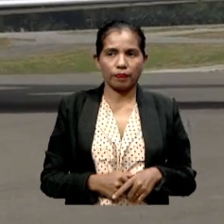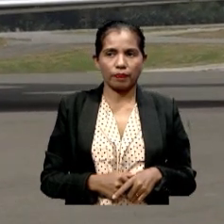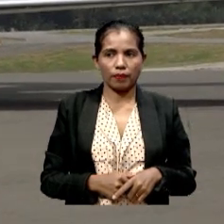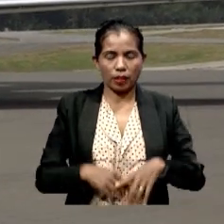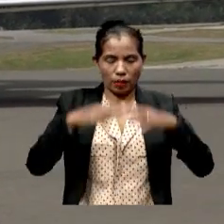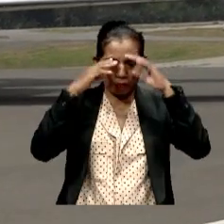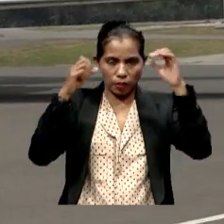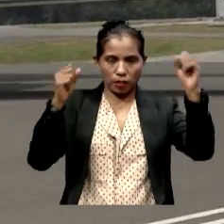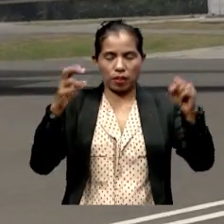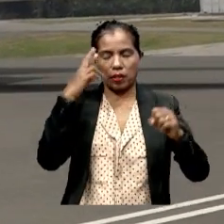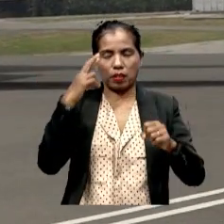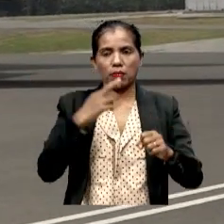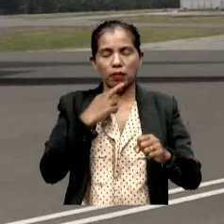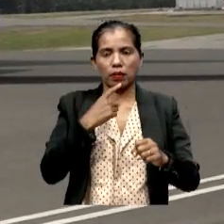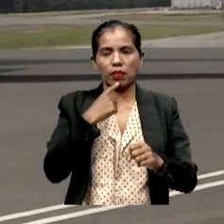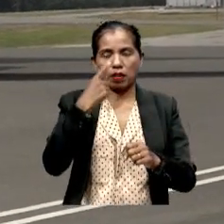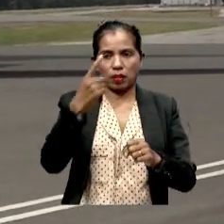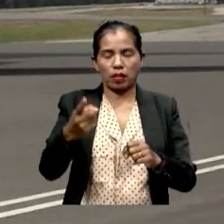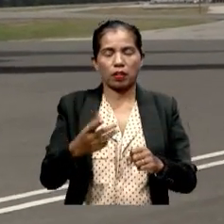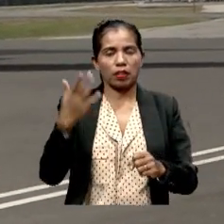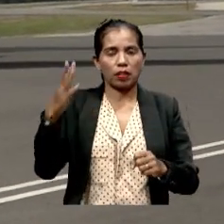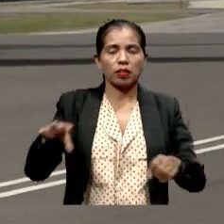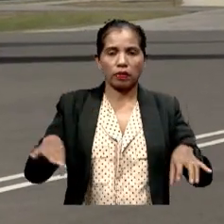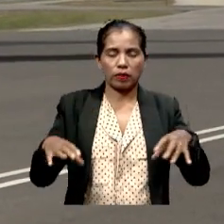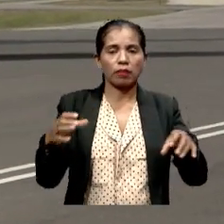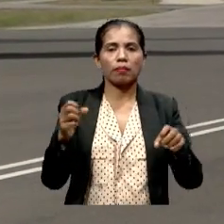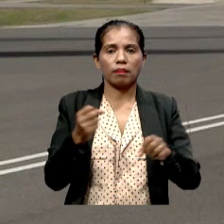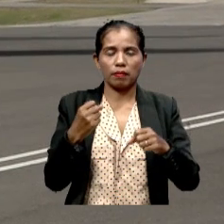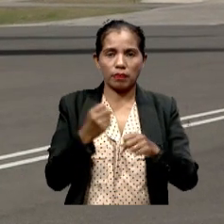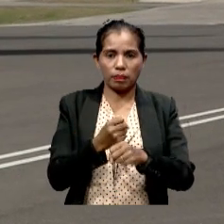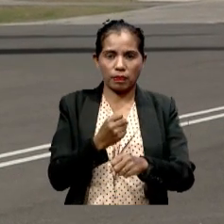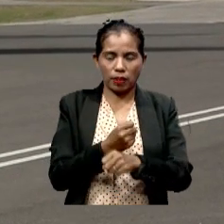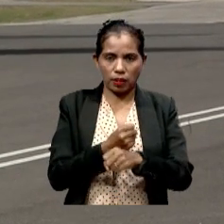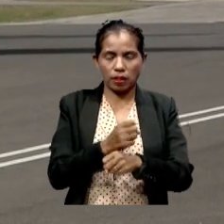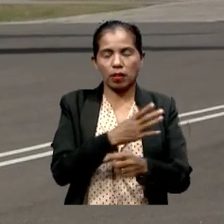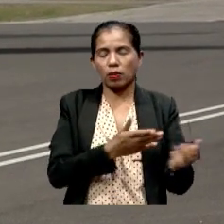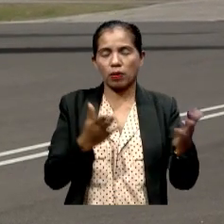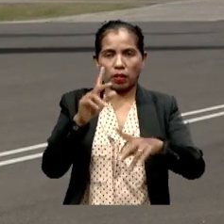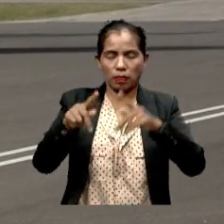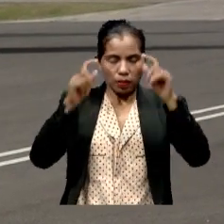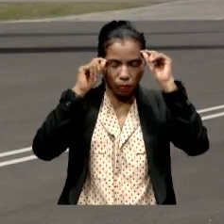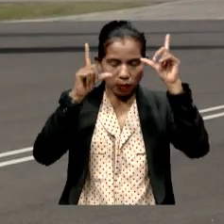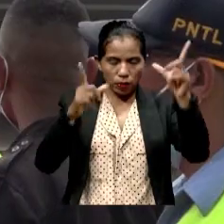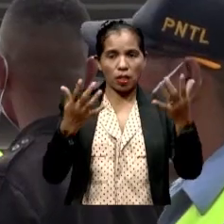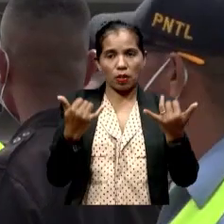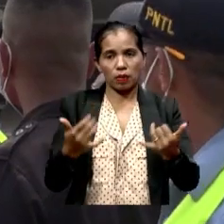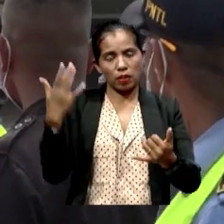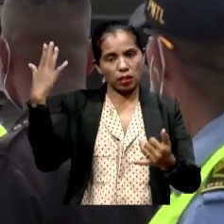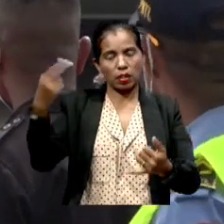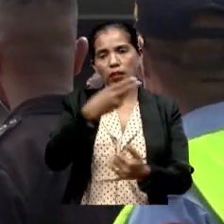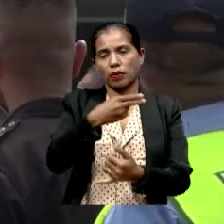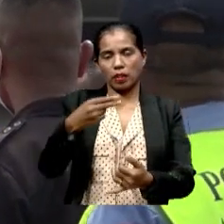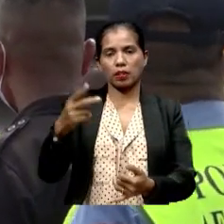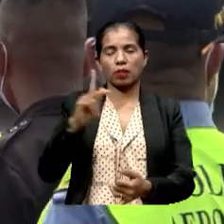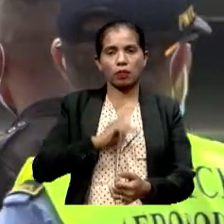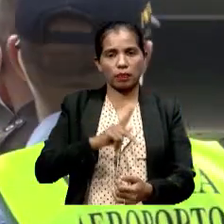Presidente da República José Ramos Horta informa ia esforço a tolori fila Timor-Oan Sira ne bededaung ne se ia hela Nusa Tenggara Timur ka